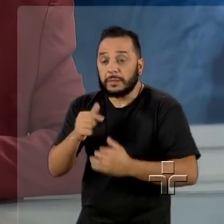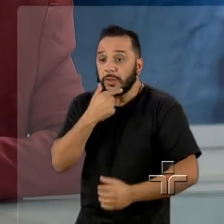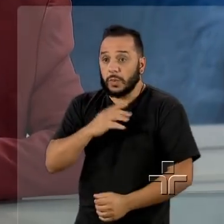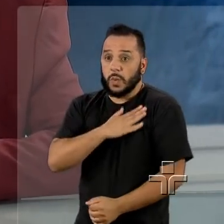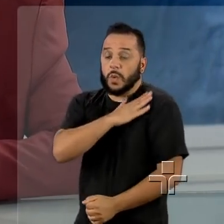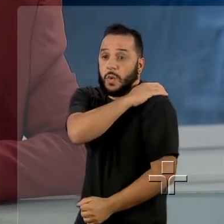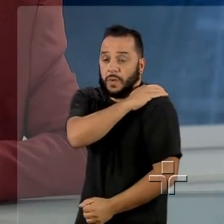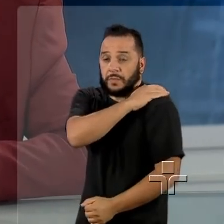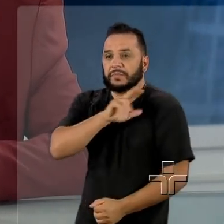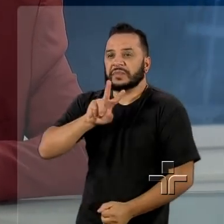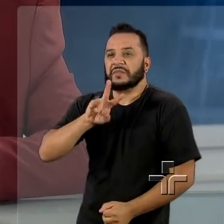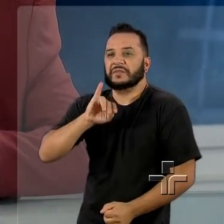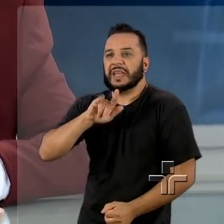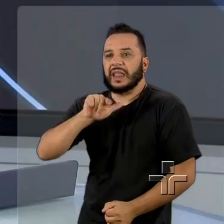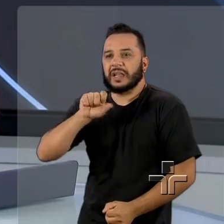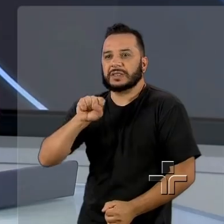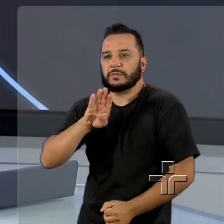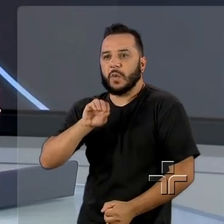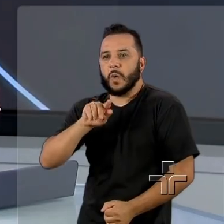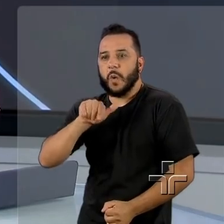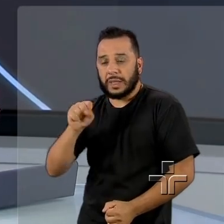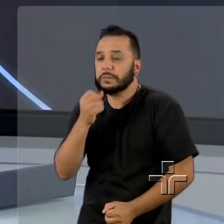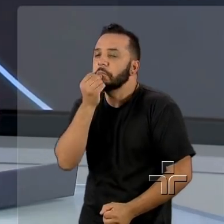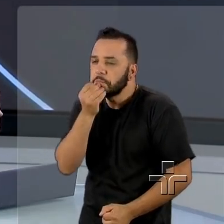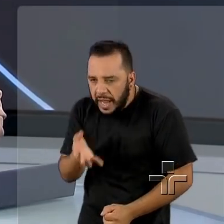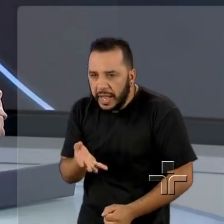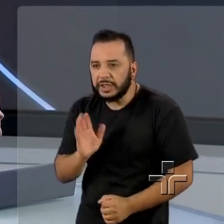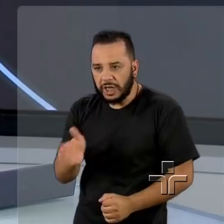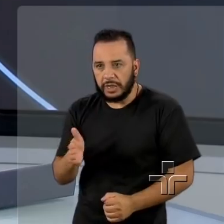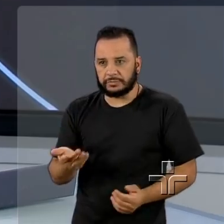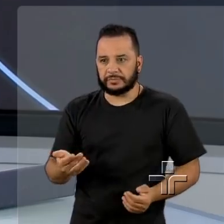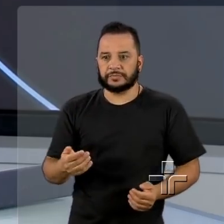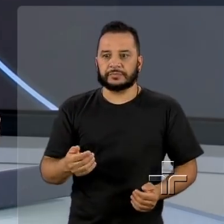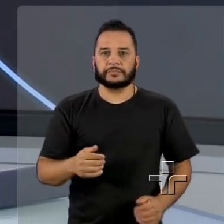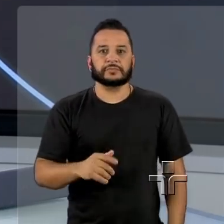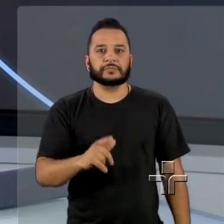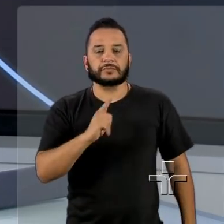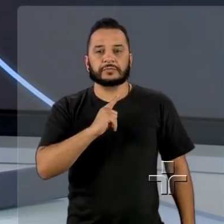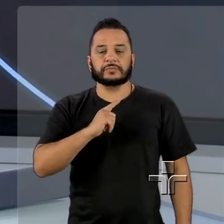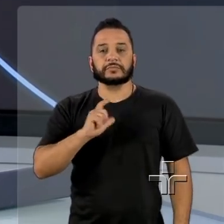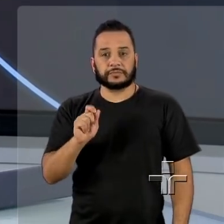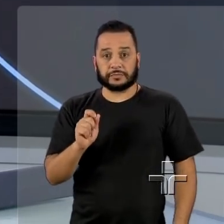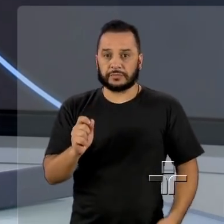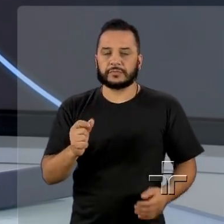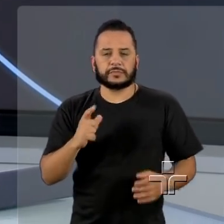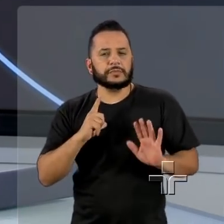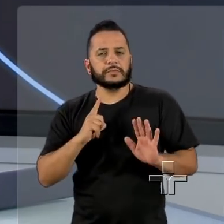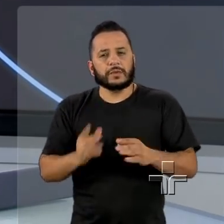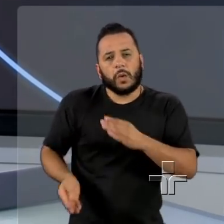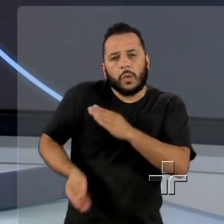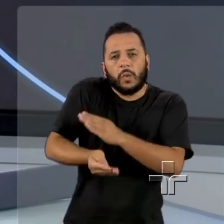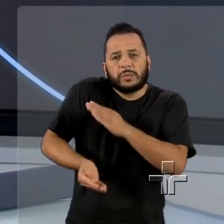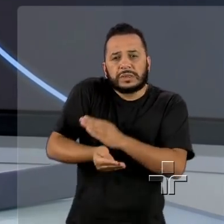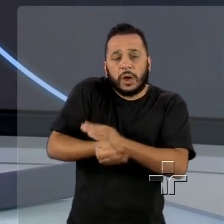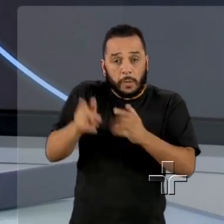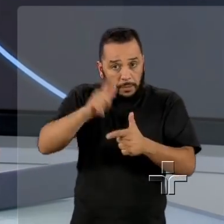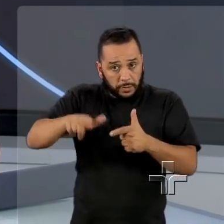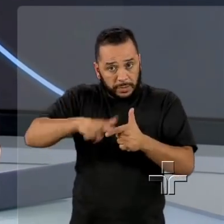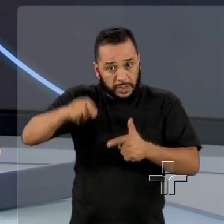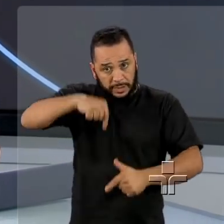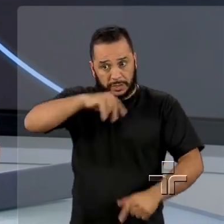foi a manifestação da Guerra Fria no Brasil. Você tinha grupos que defendiam o interesse dos Estados Unidos e tinha grupos que defendiam os interesses